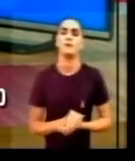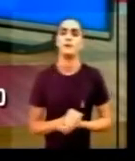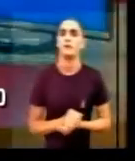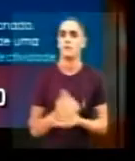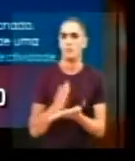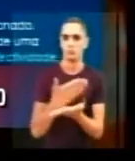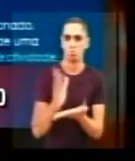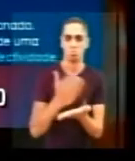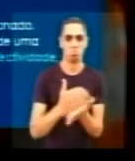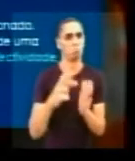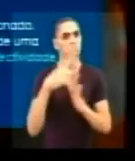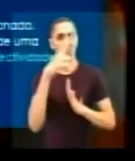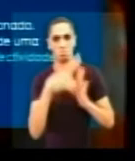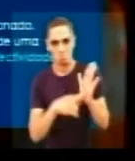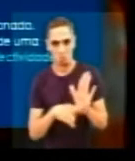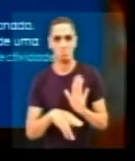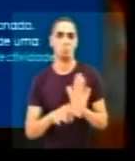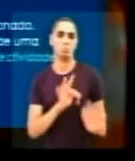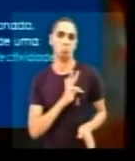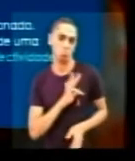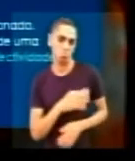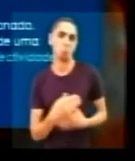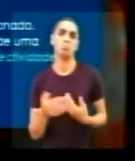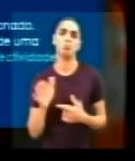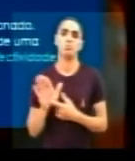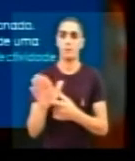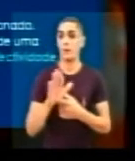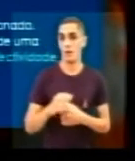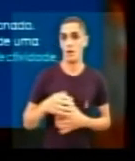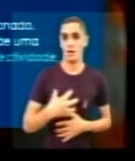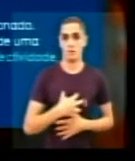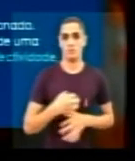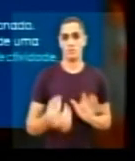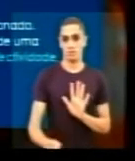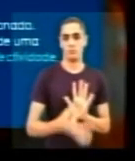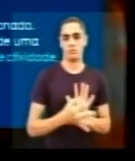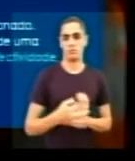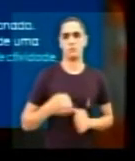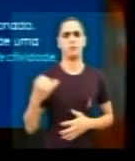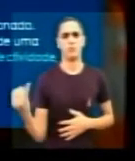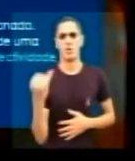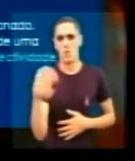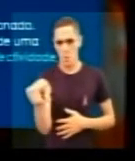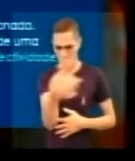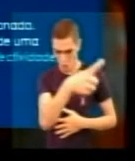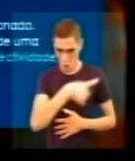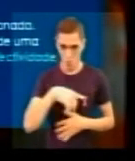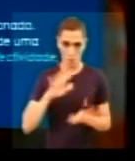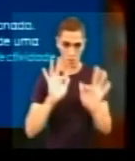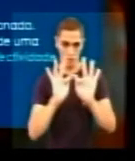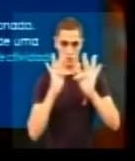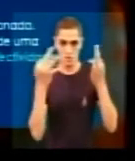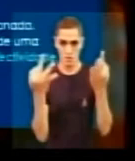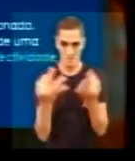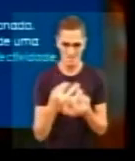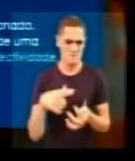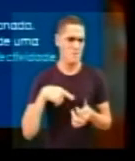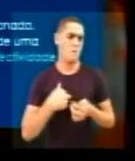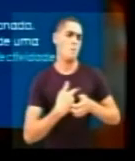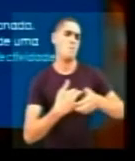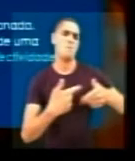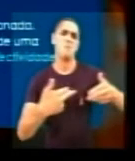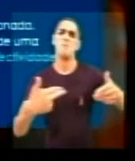algumas notas técnicas, né, que eu acho importante para as famílias. Tem muitas famílias que estão